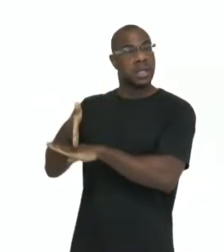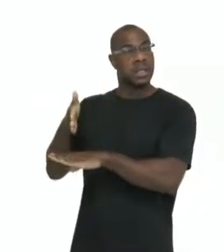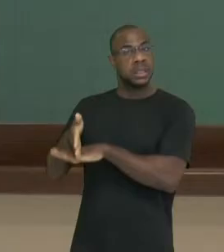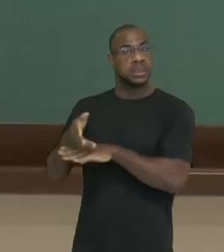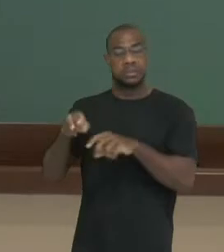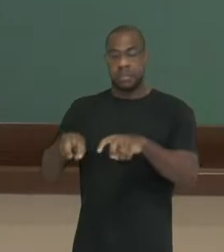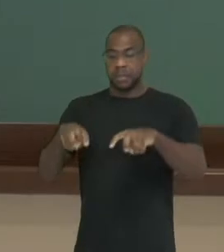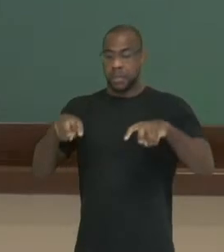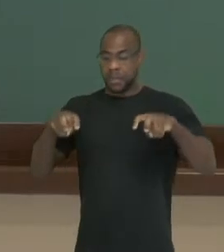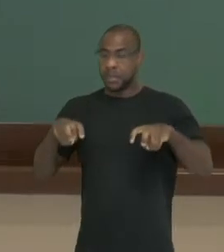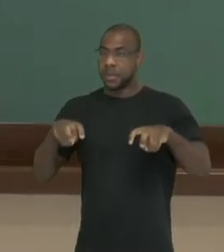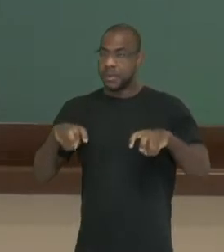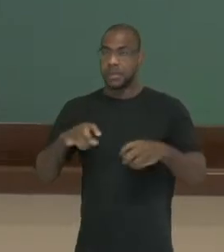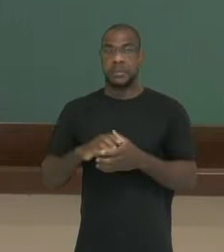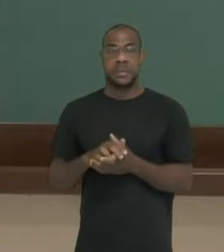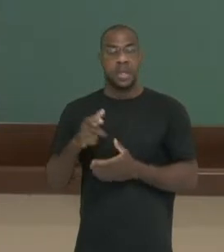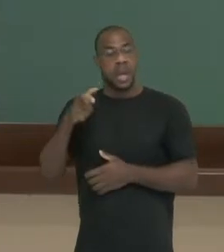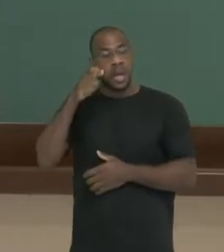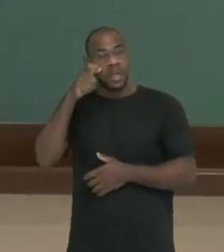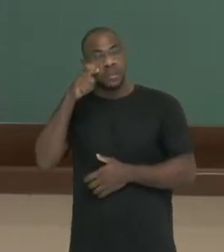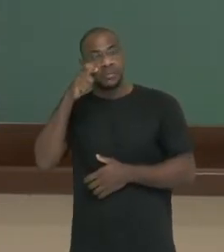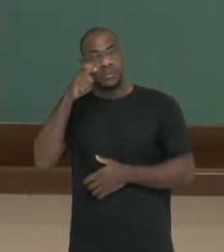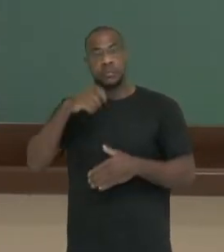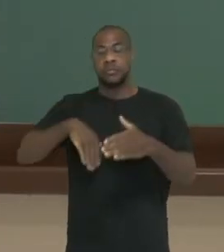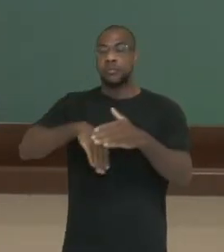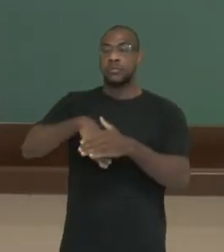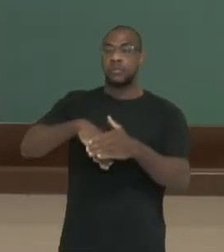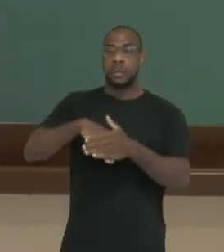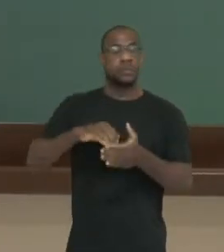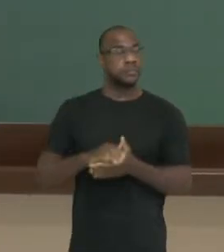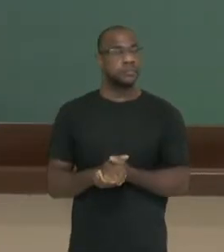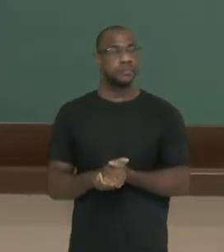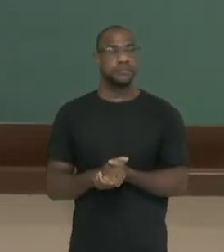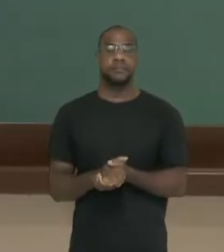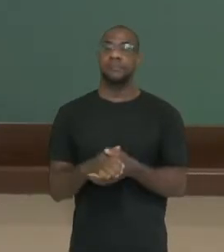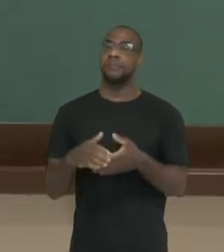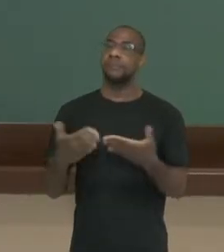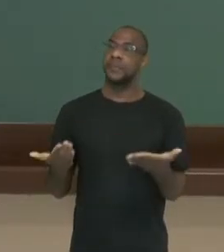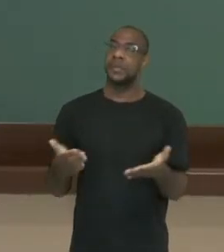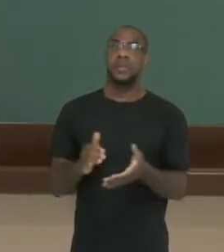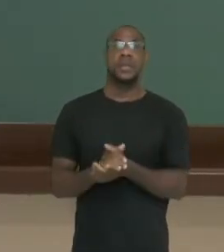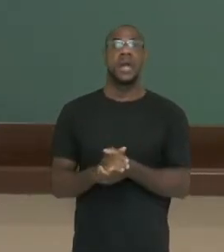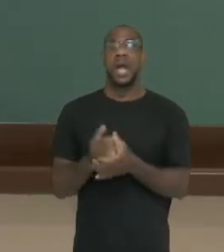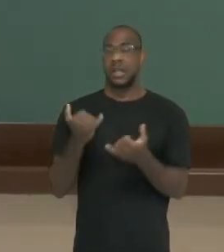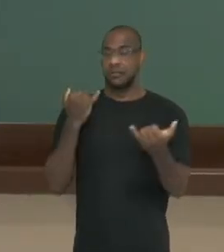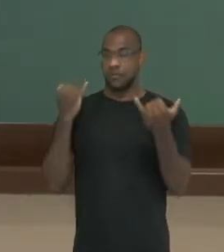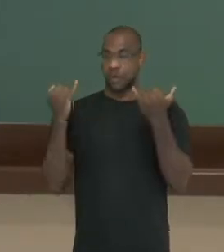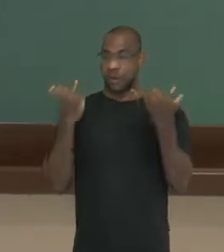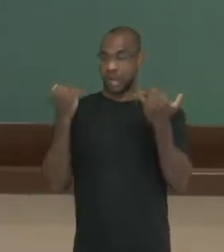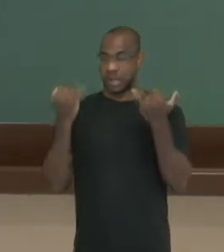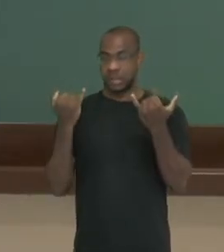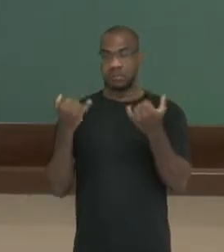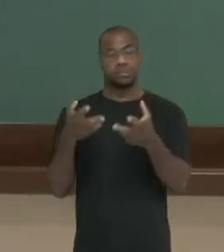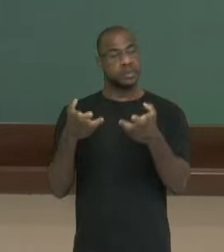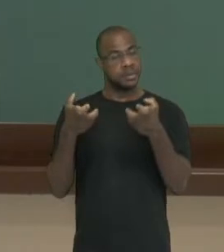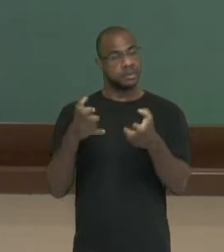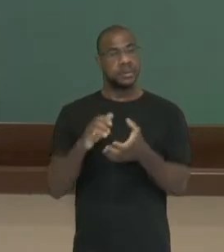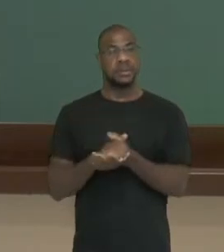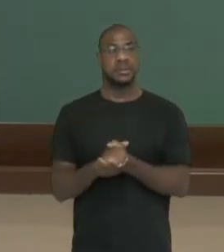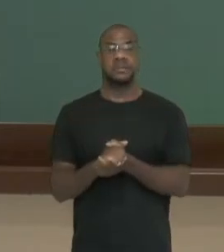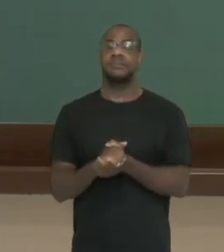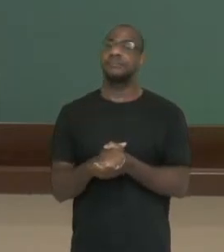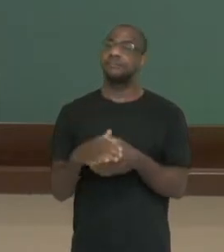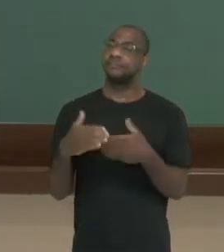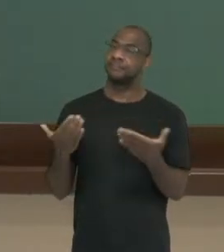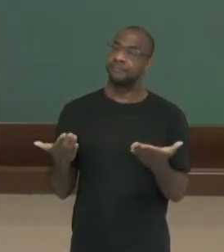e acompanharam a partida. Então, de posse dessas informações, a gente acabou de ler aí um texto que nós